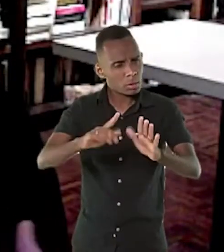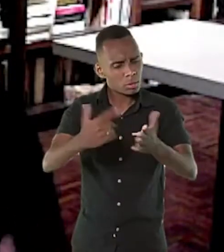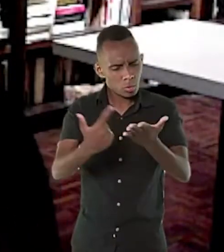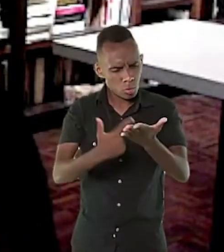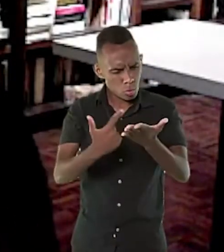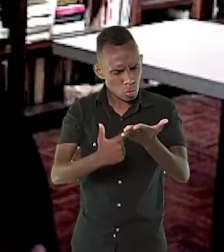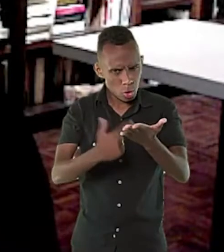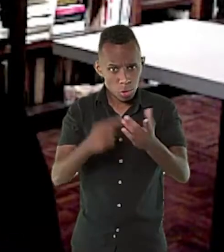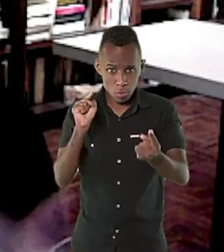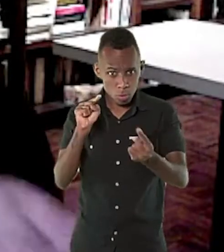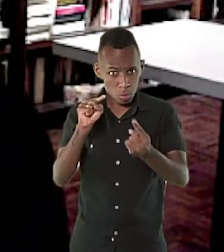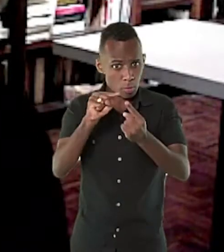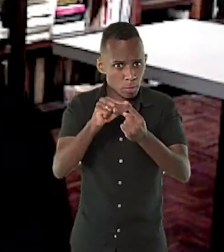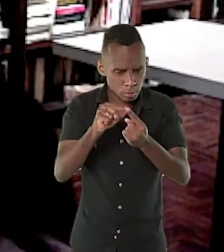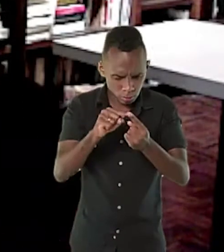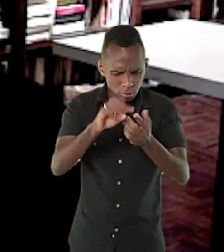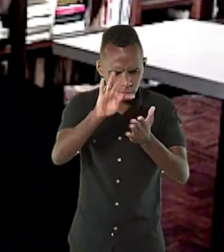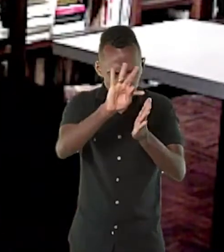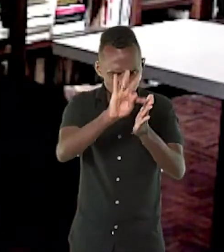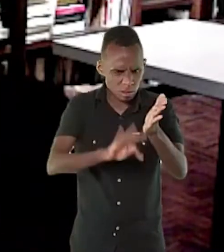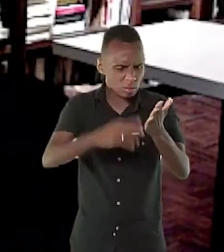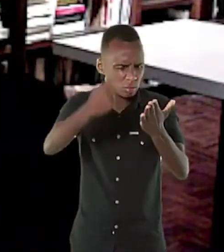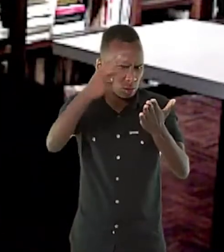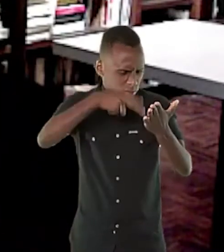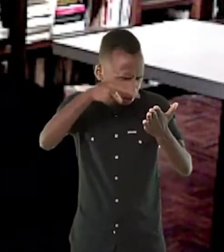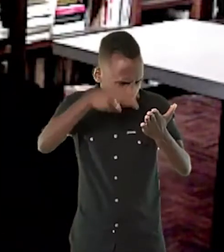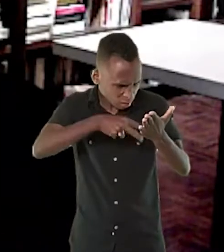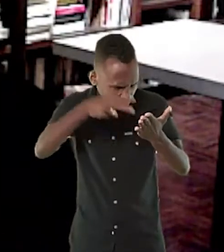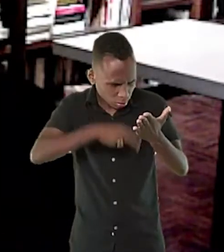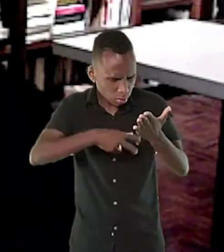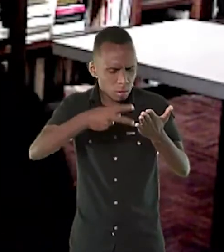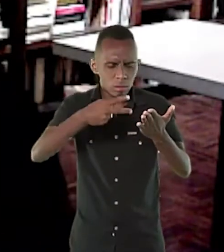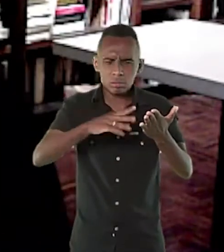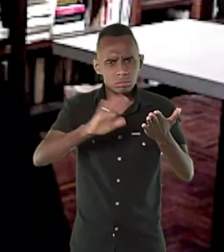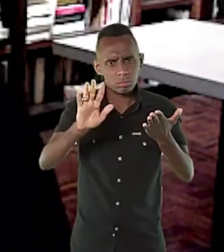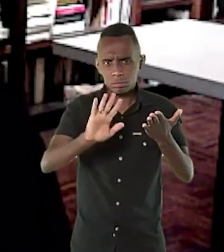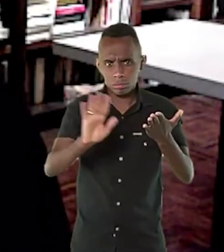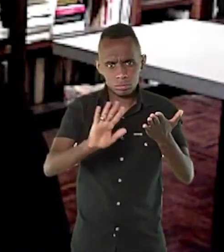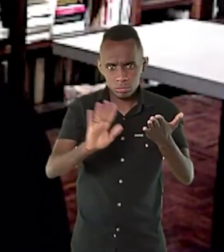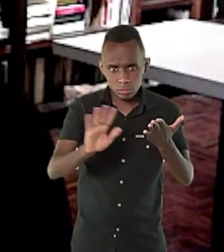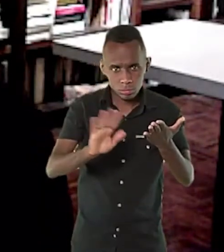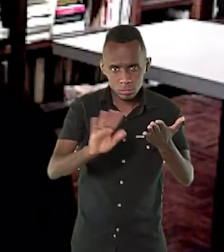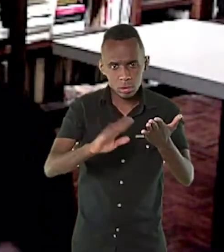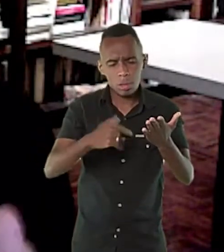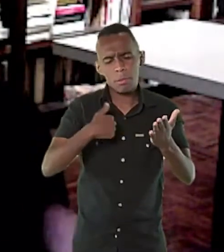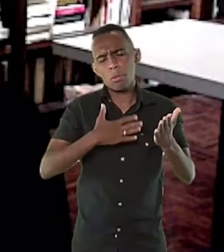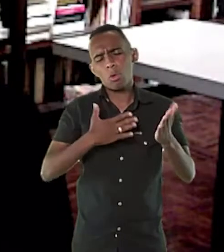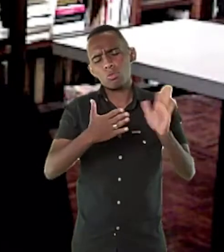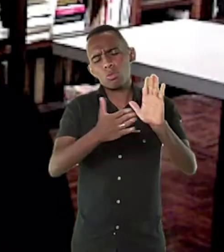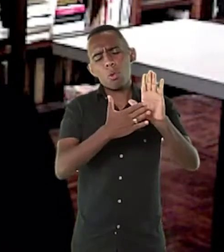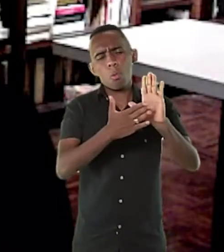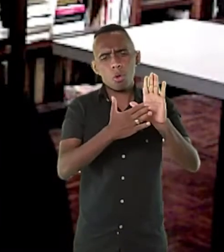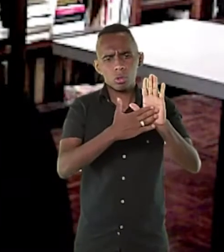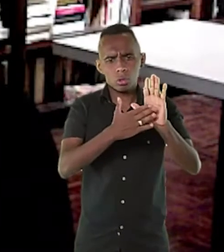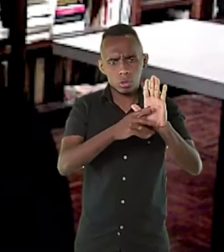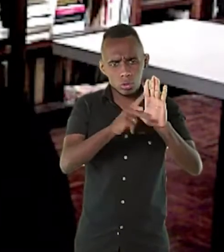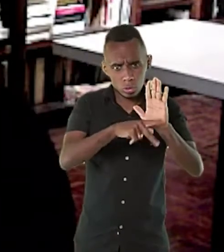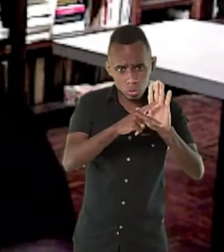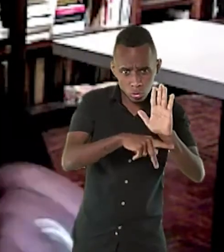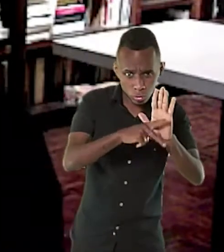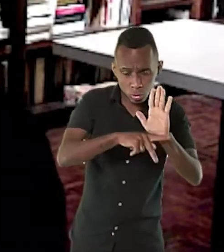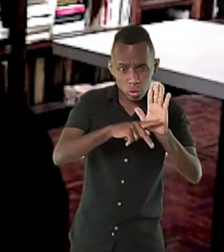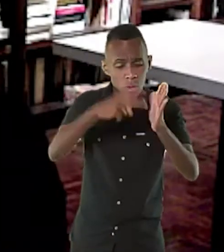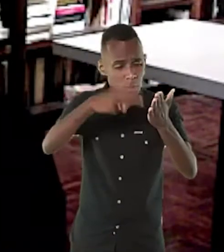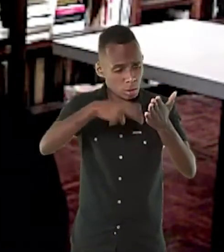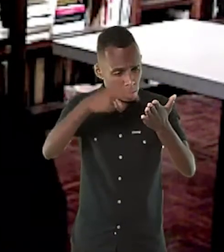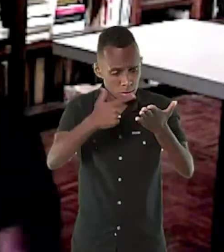analise os meus projetos, ou seja, eu não analiso os meus projetos e nem cito nesse